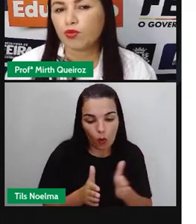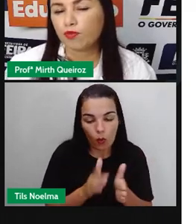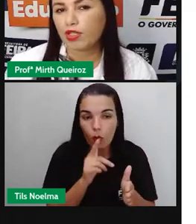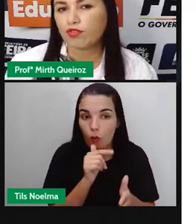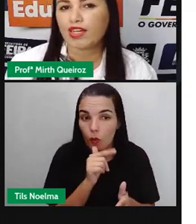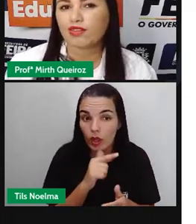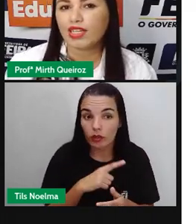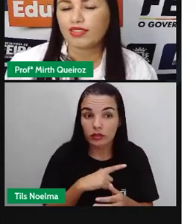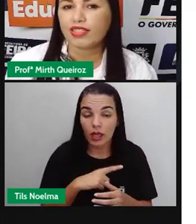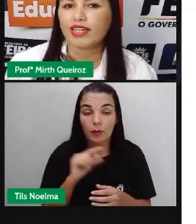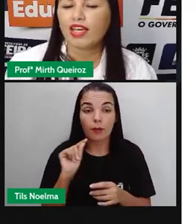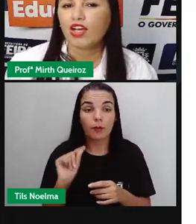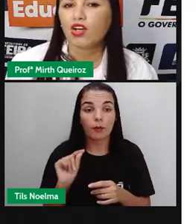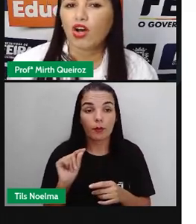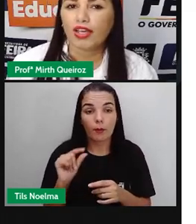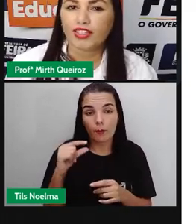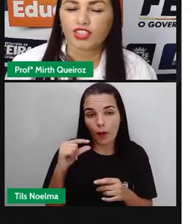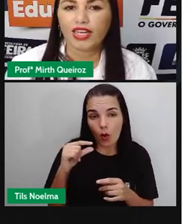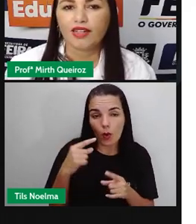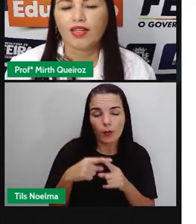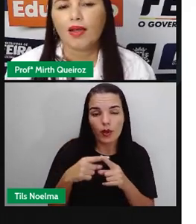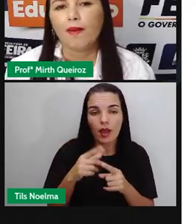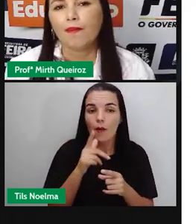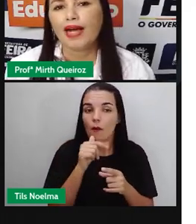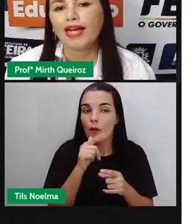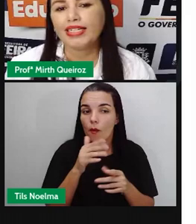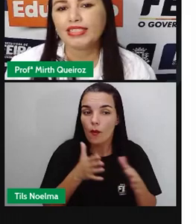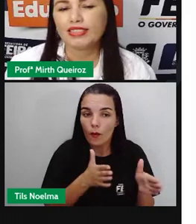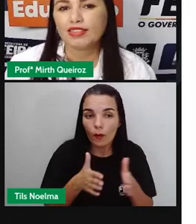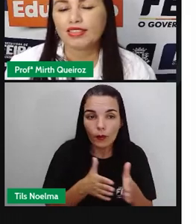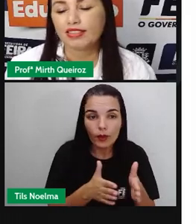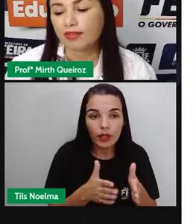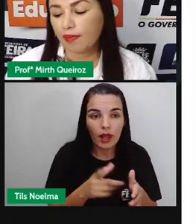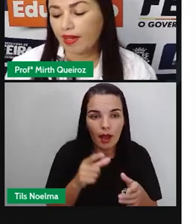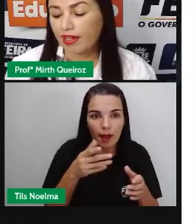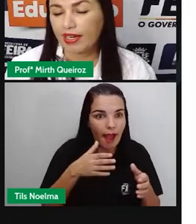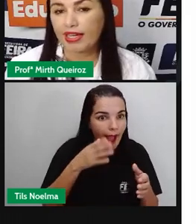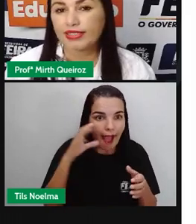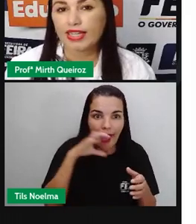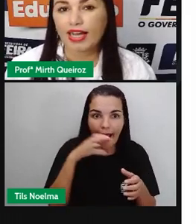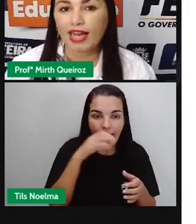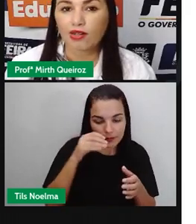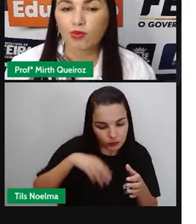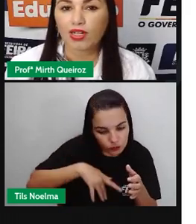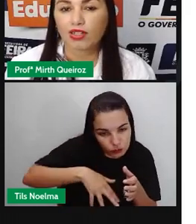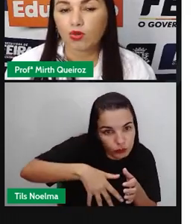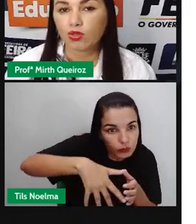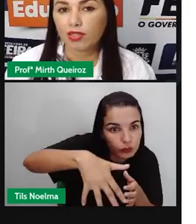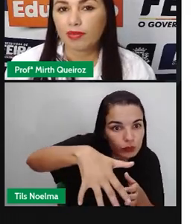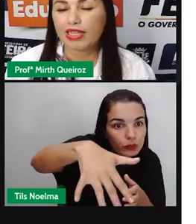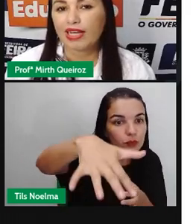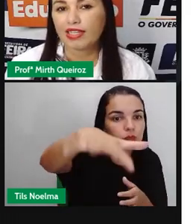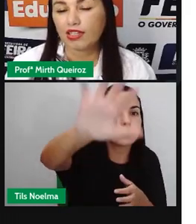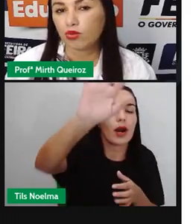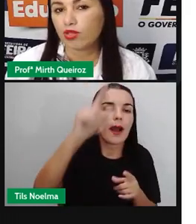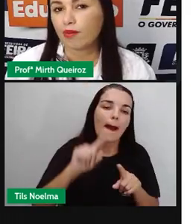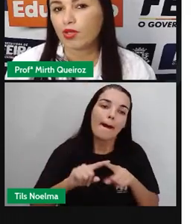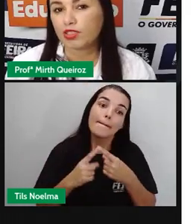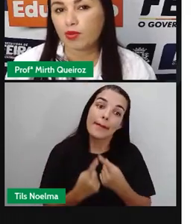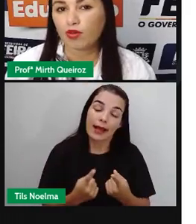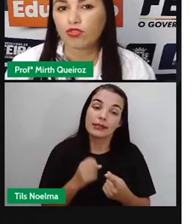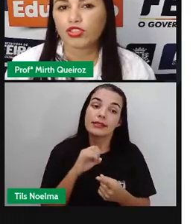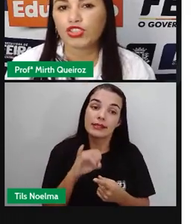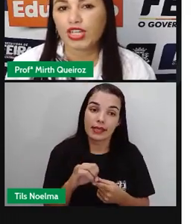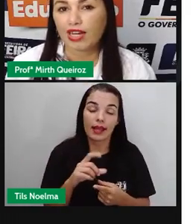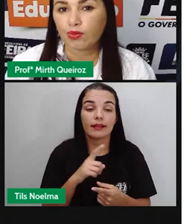de coisa por pelo fato de ser corrente né e mais se pega essa água contaminada